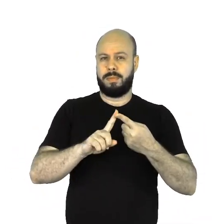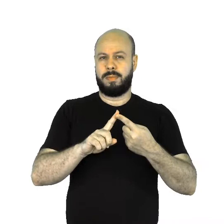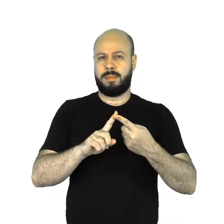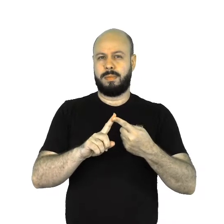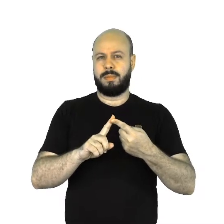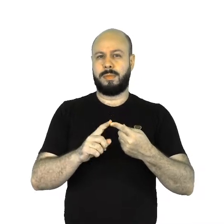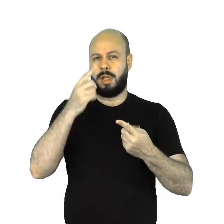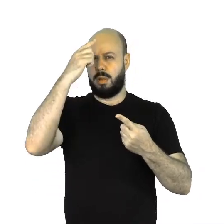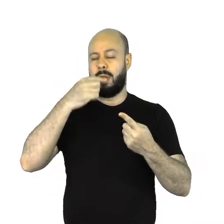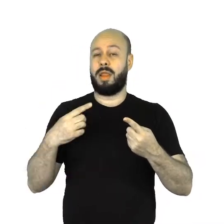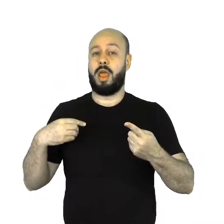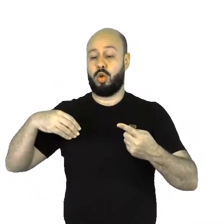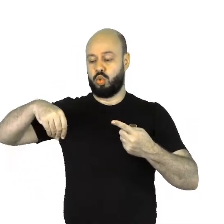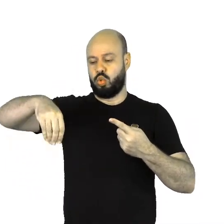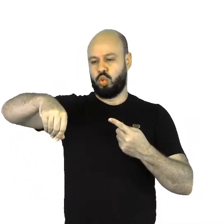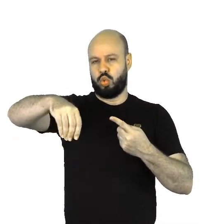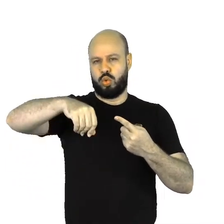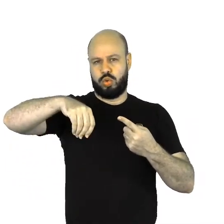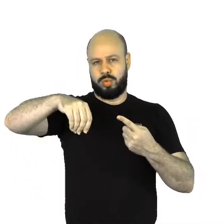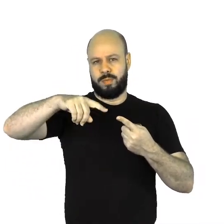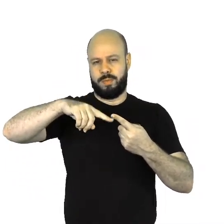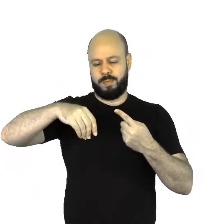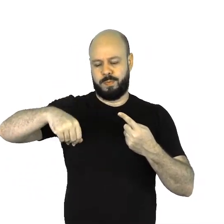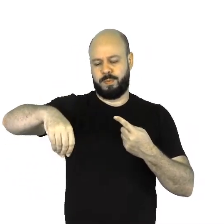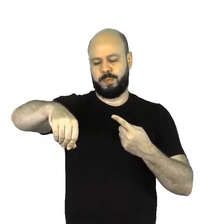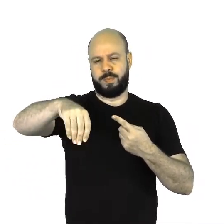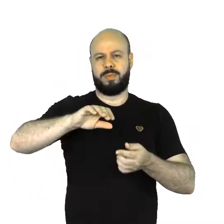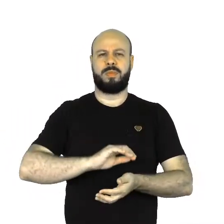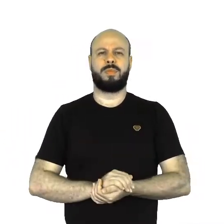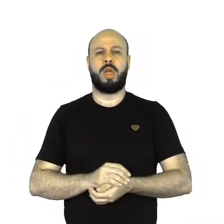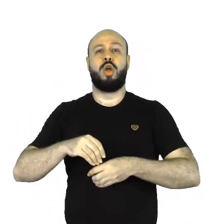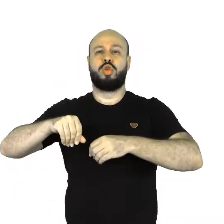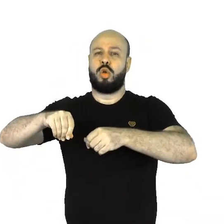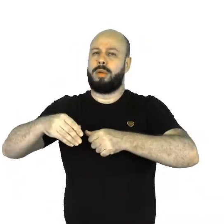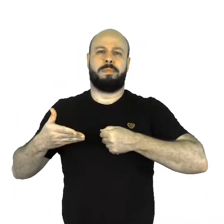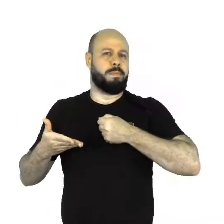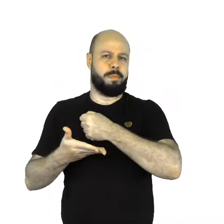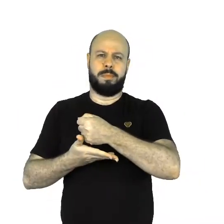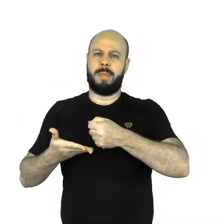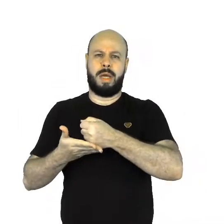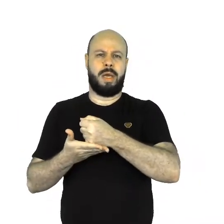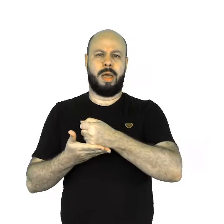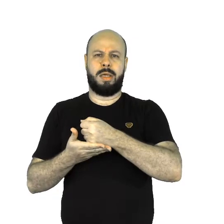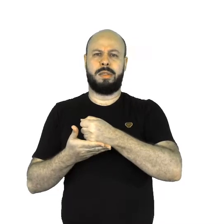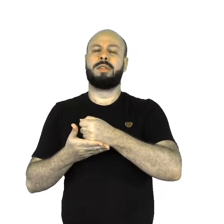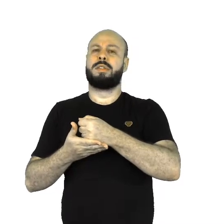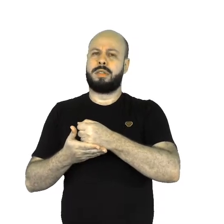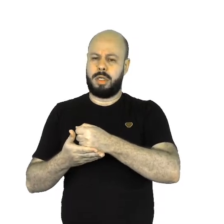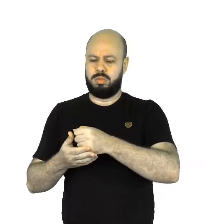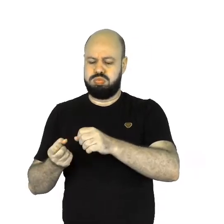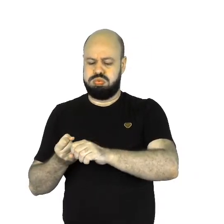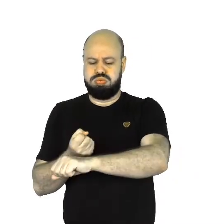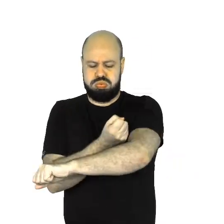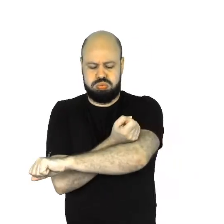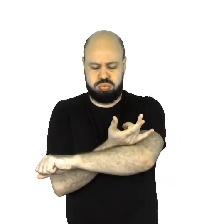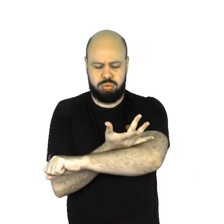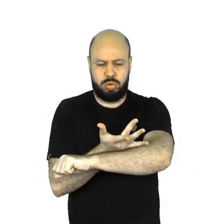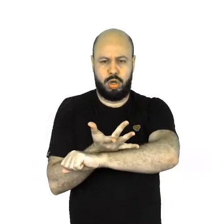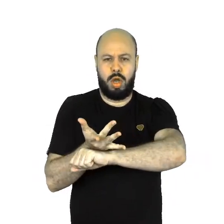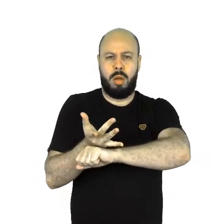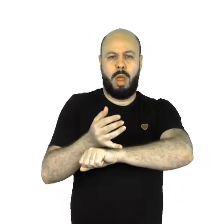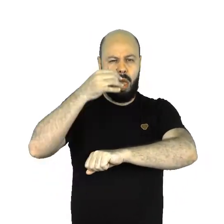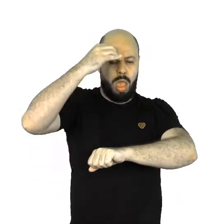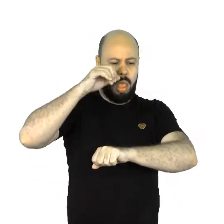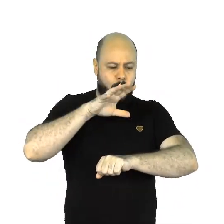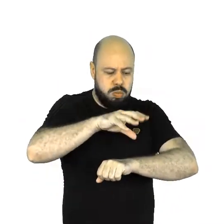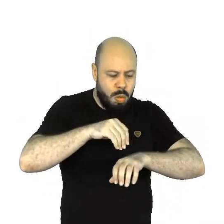gente traz o solo. O solo é o que, pessoal? O solo é a base, tanto para a pastagem dos rebanhos, quanto para